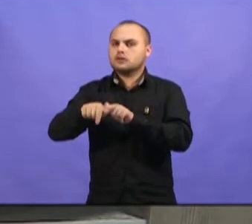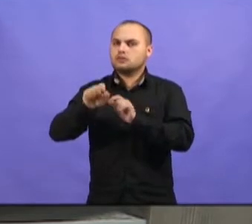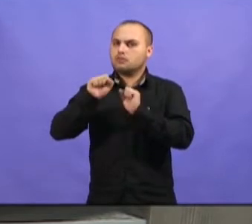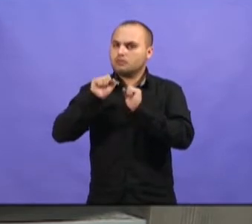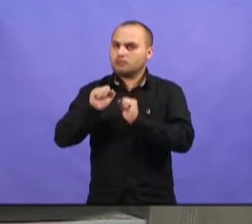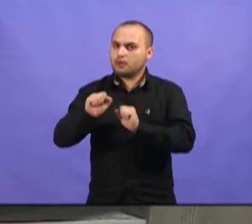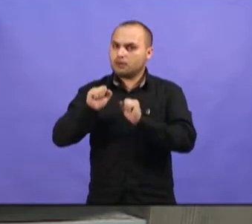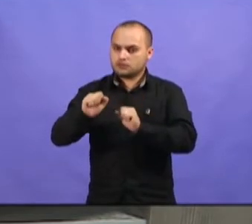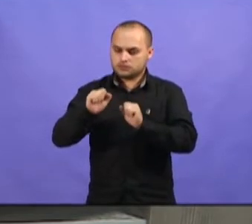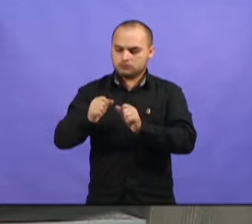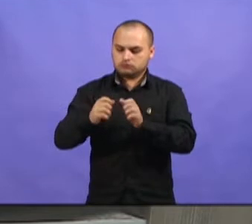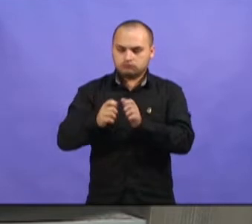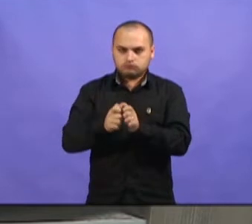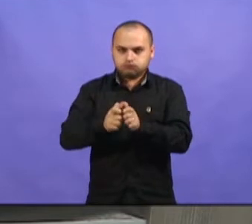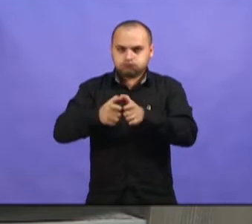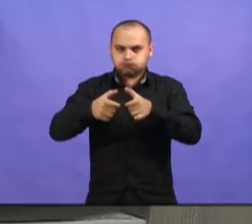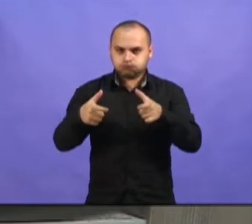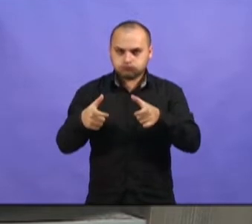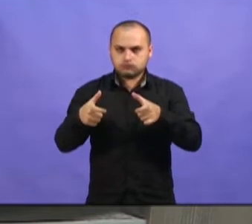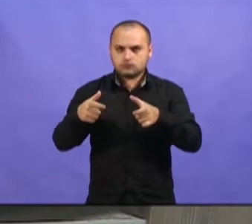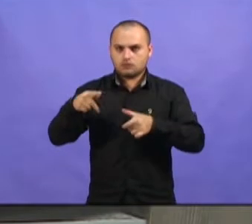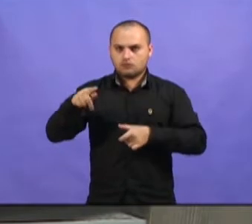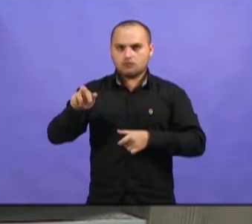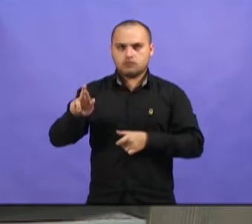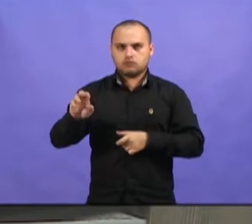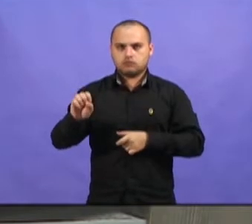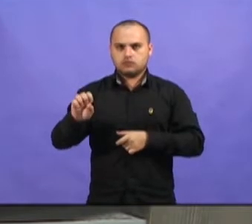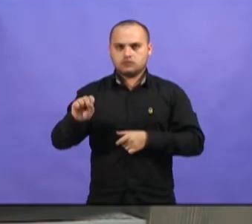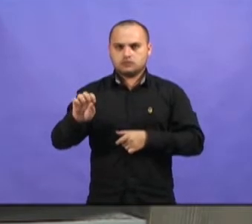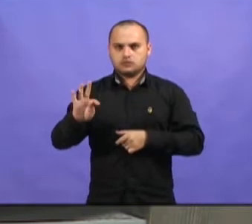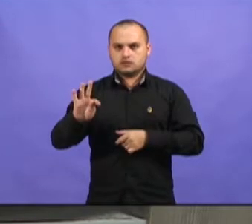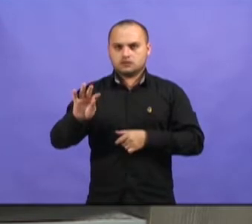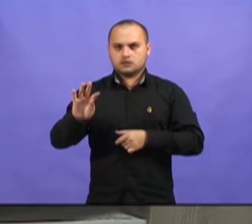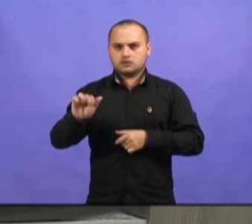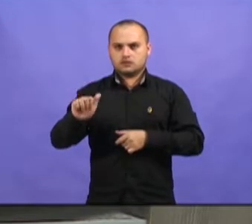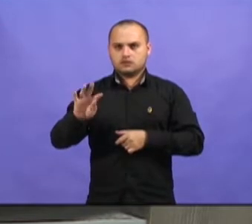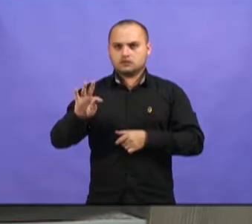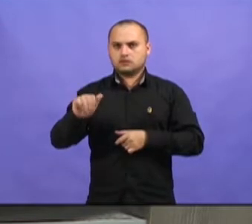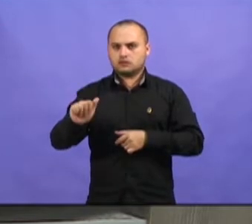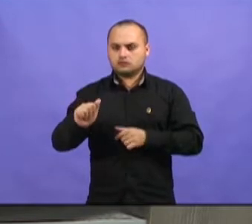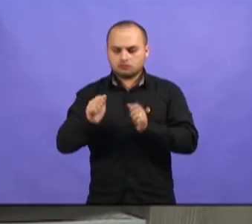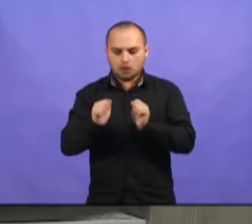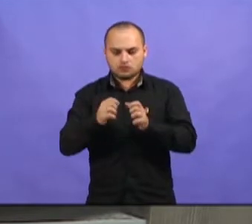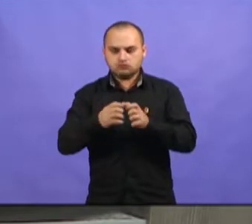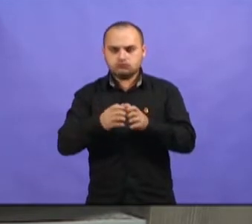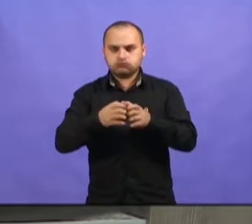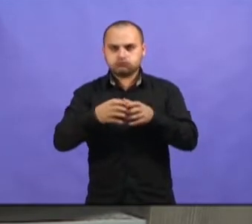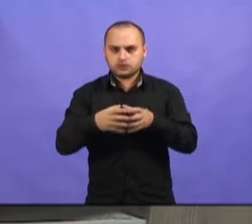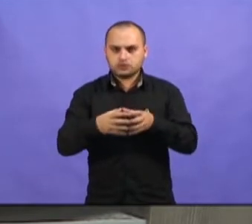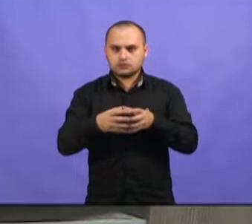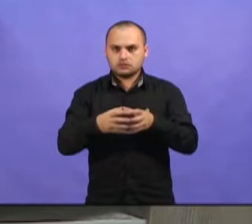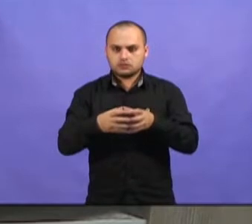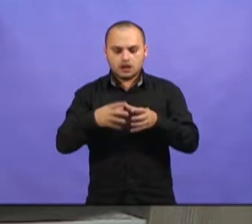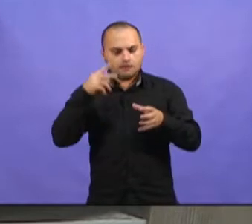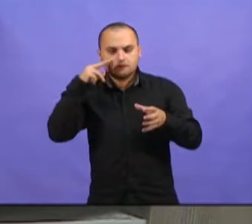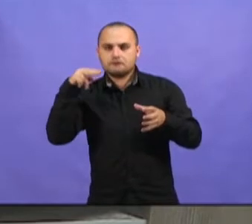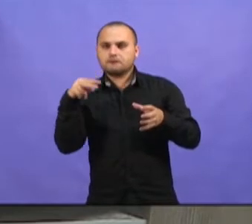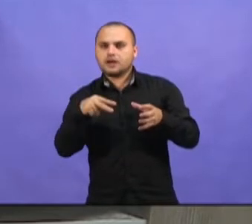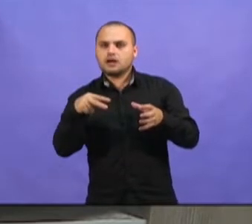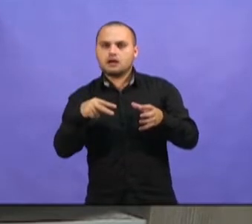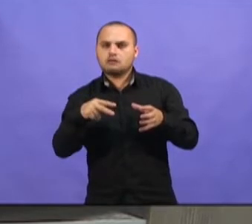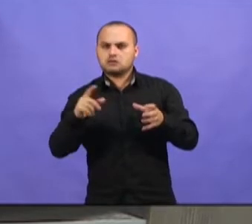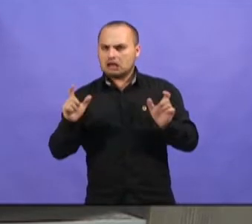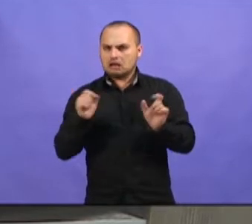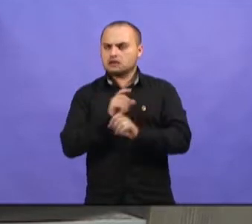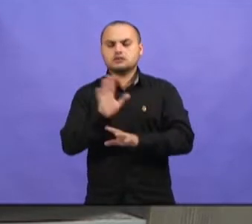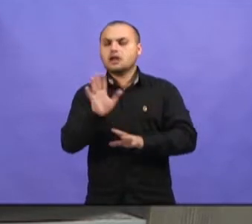no aumento da próstata. Então, a próstata pode estar com aumento que não é câncer e a proteína está elevada, mas ela pode estar